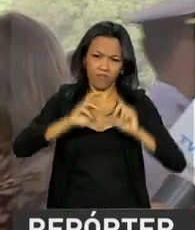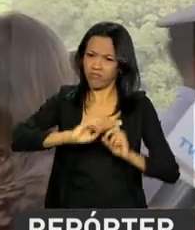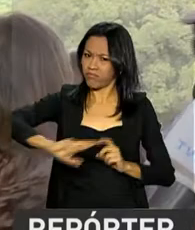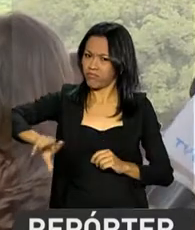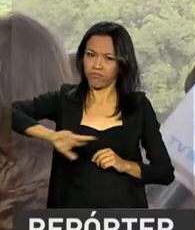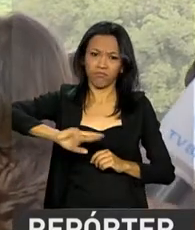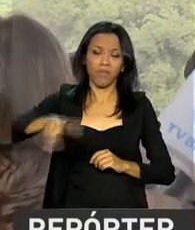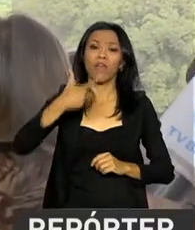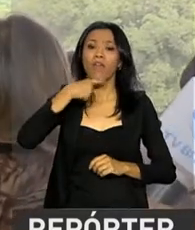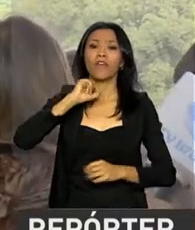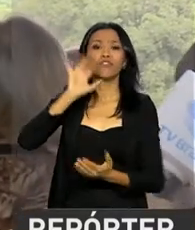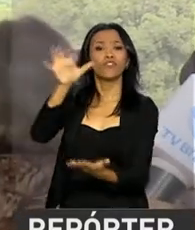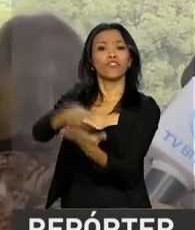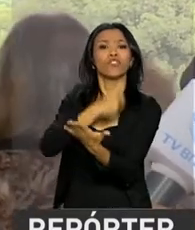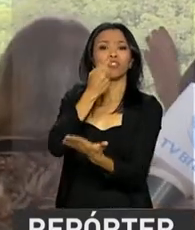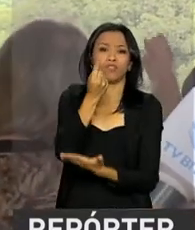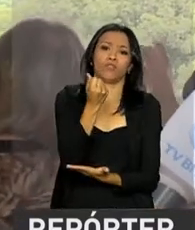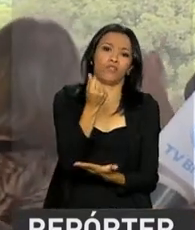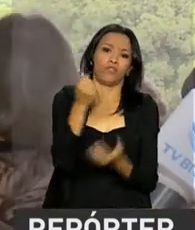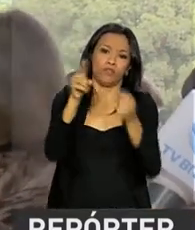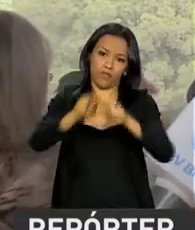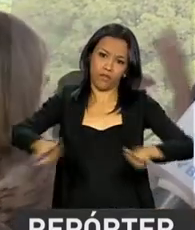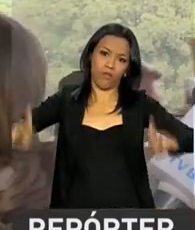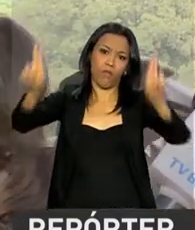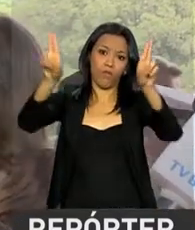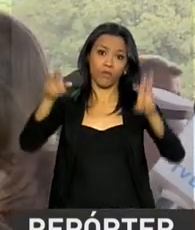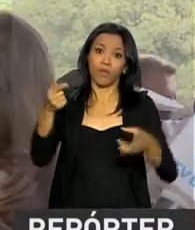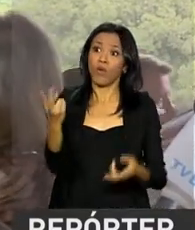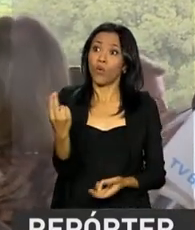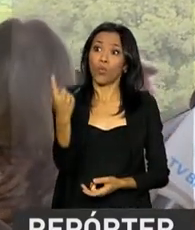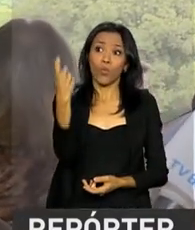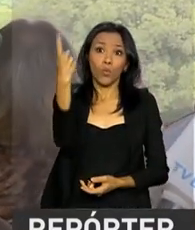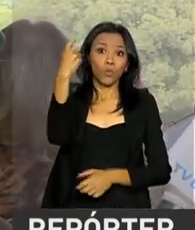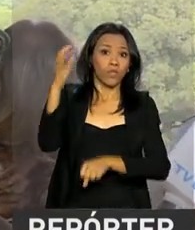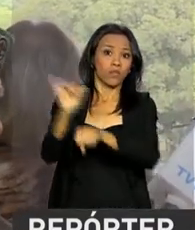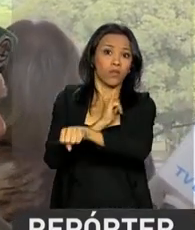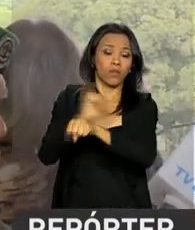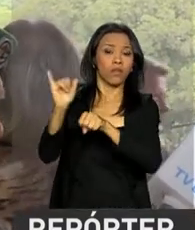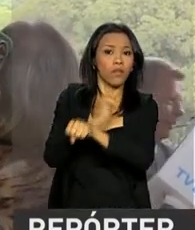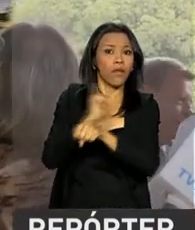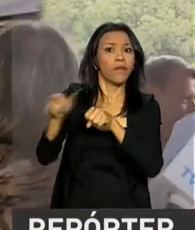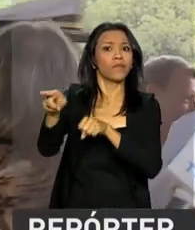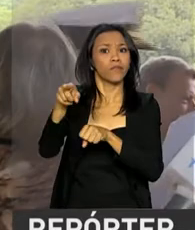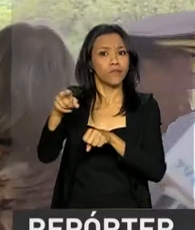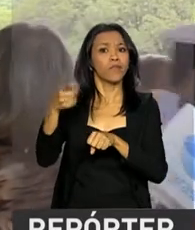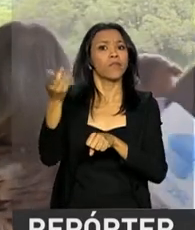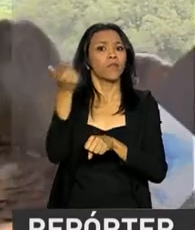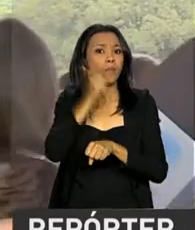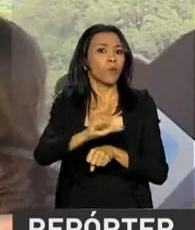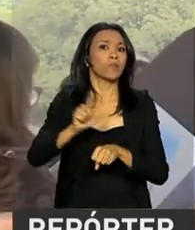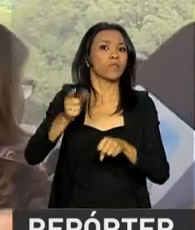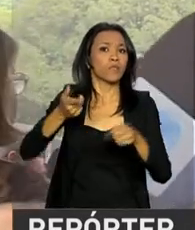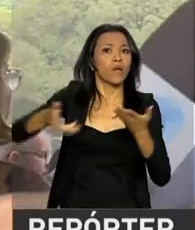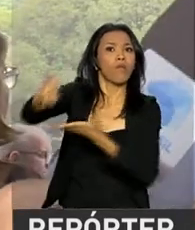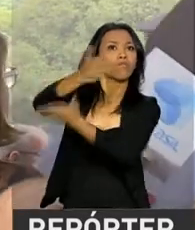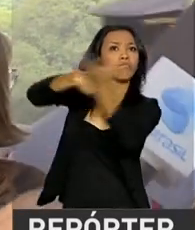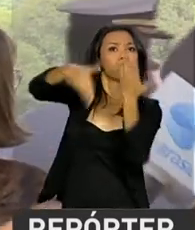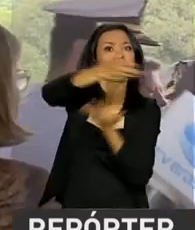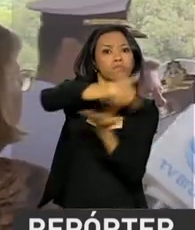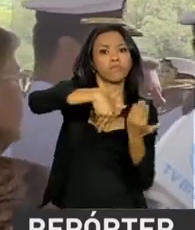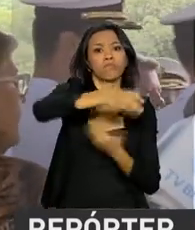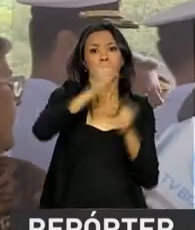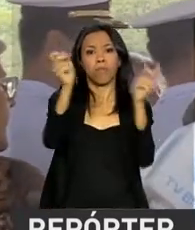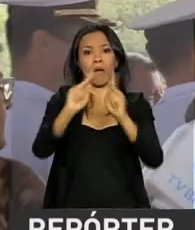tira recursos da onu tira no único instrumento de governança multilateral e voltado para pais e o